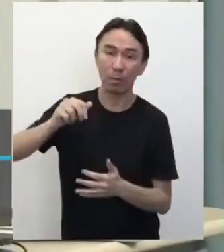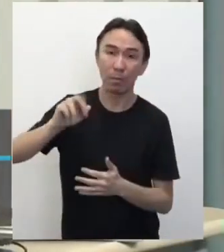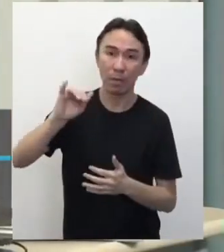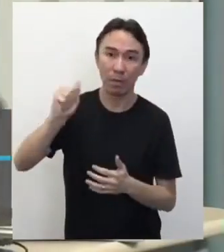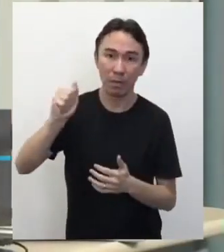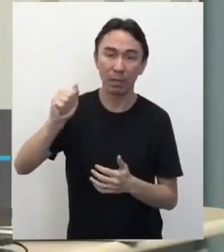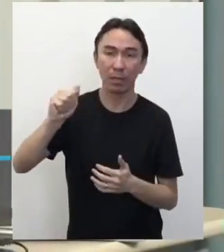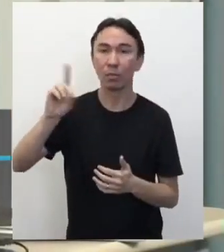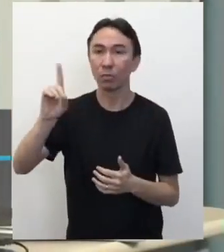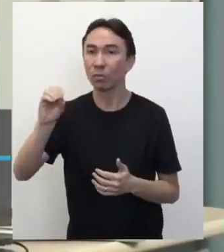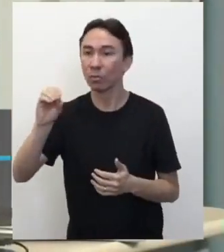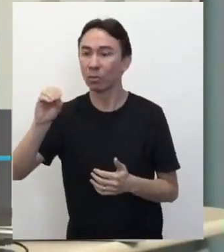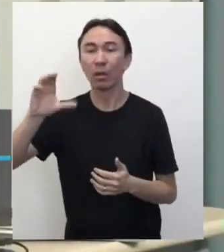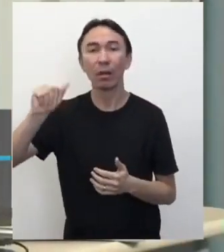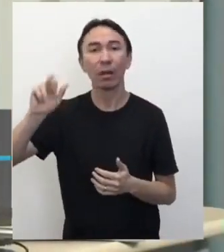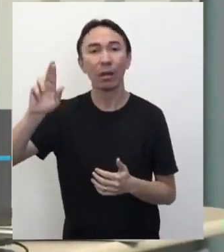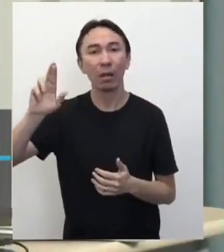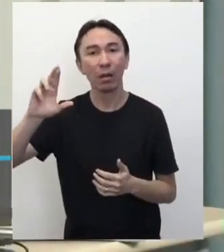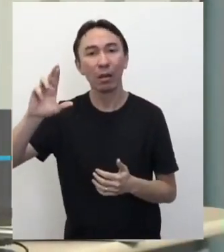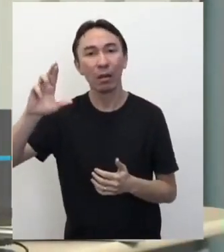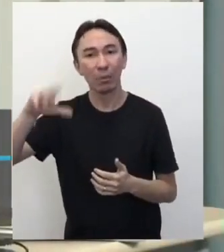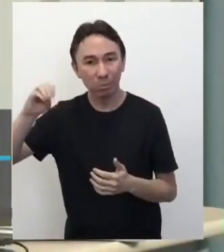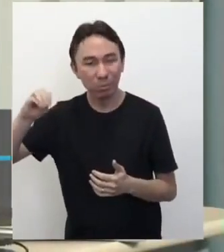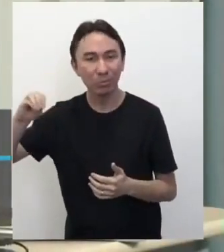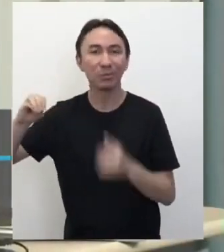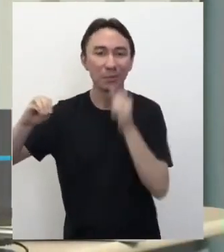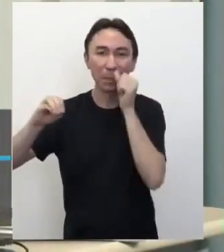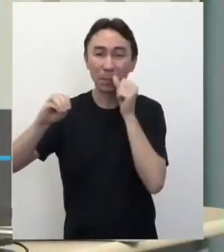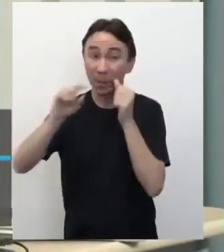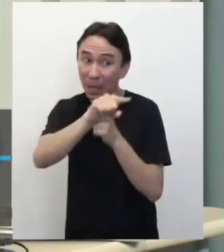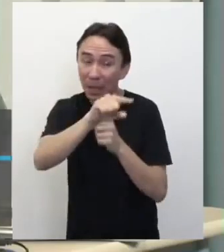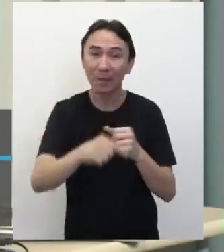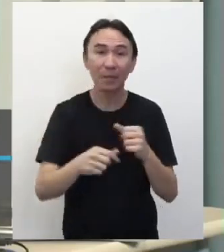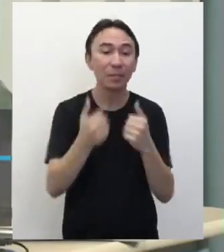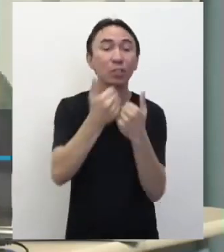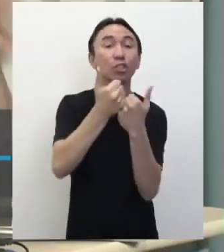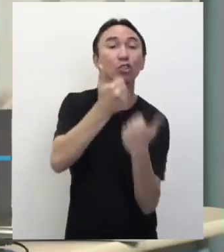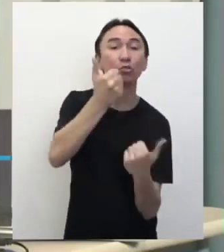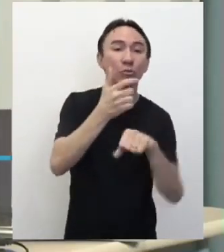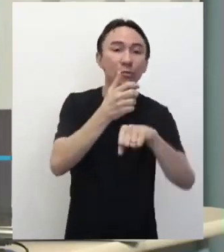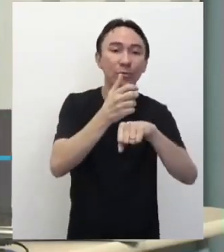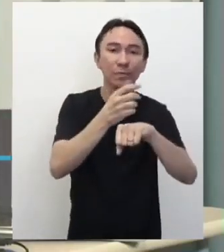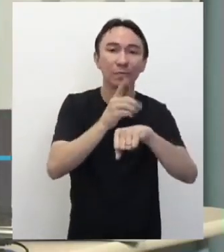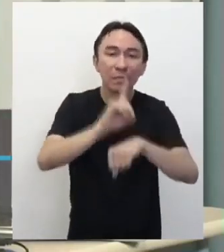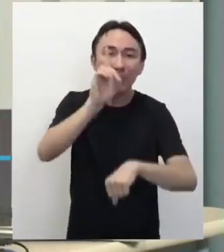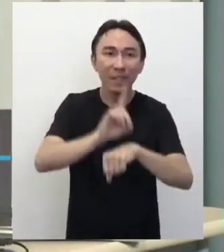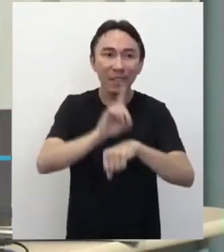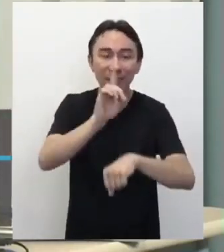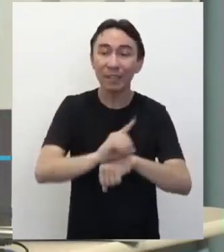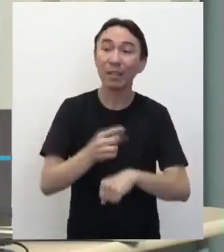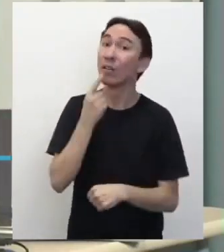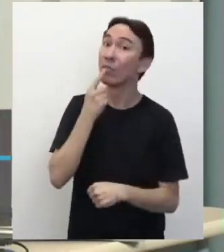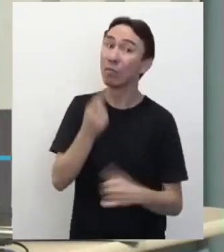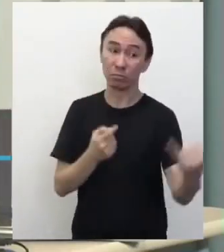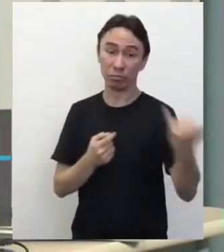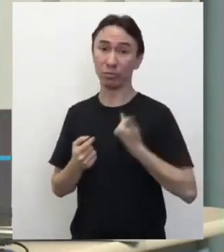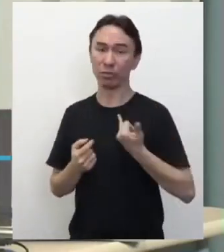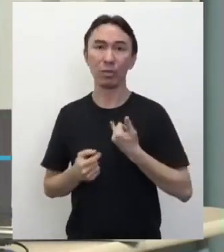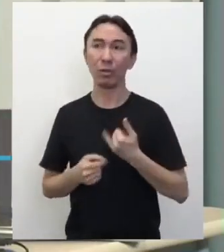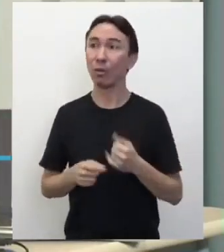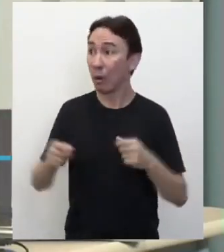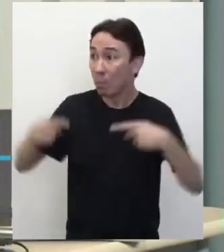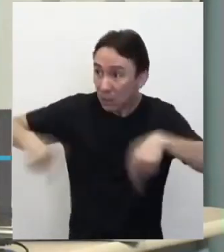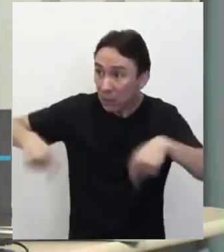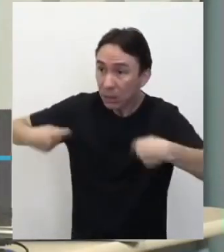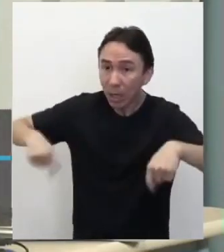diretoria de Mojimirim. O vice-diretor José Luiz falou assim, precisando, conte com a gente. Eles fizeram um vídeo, cada